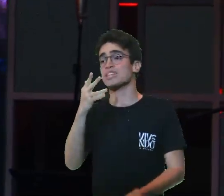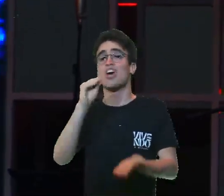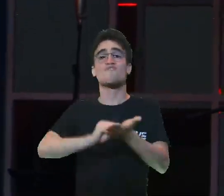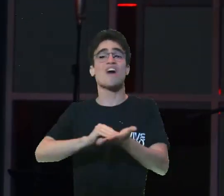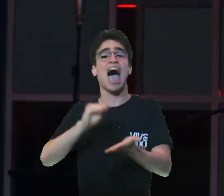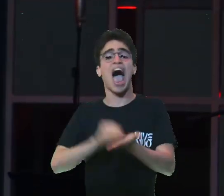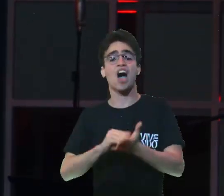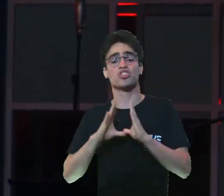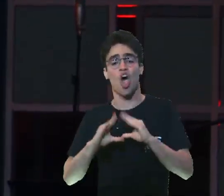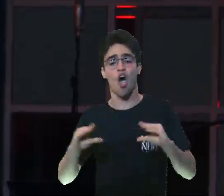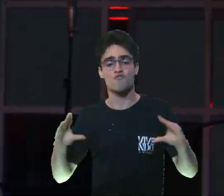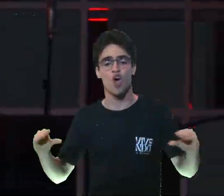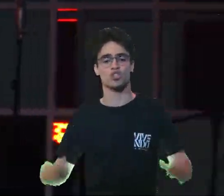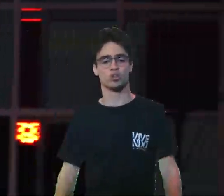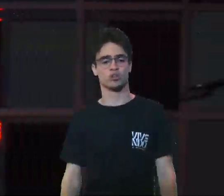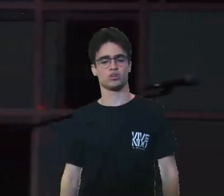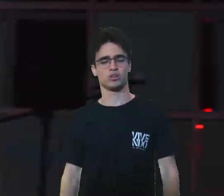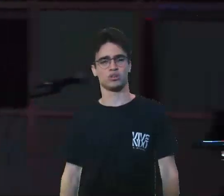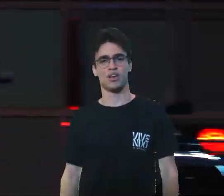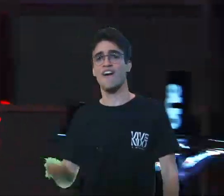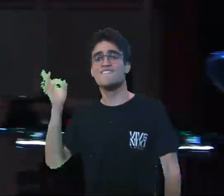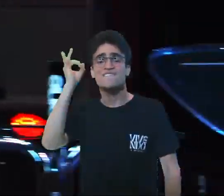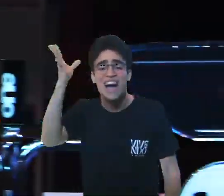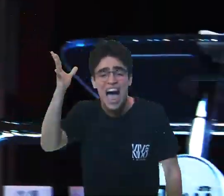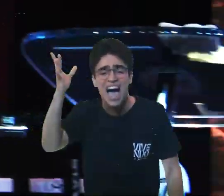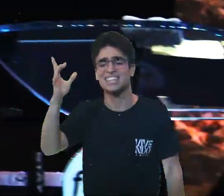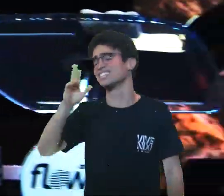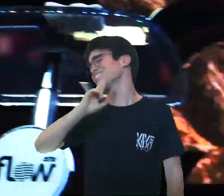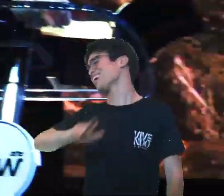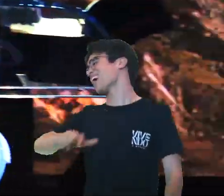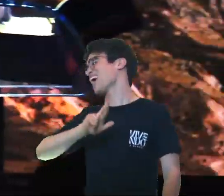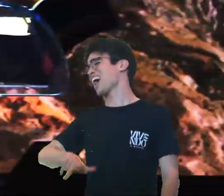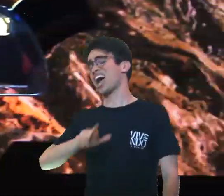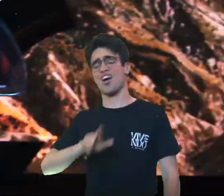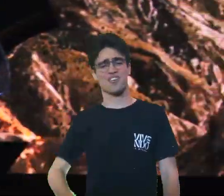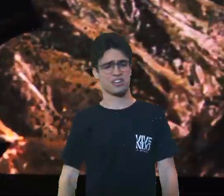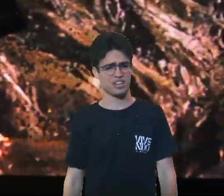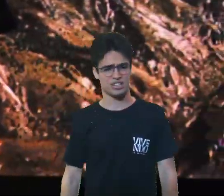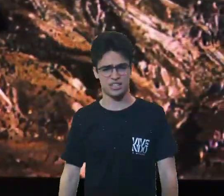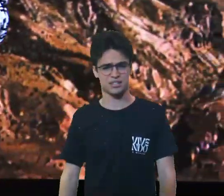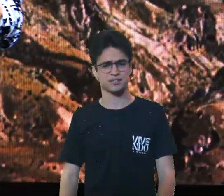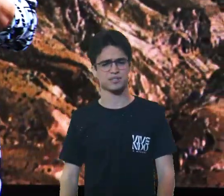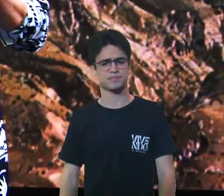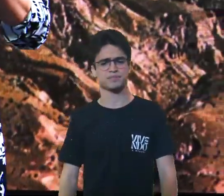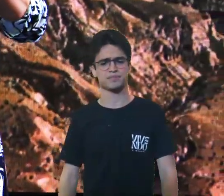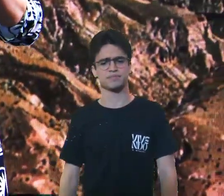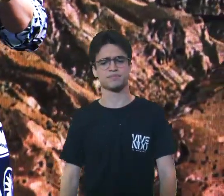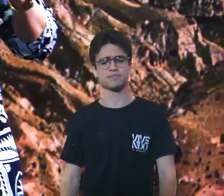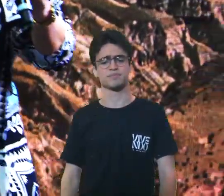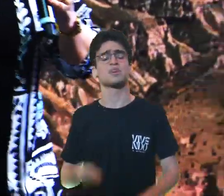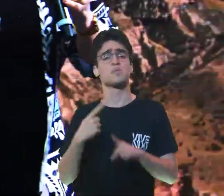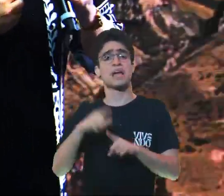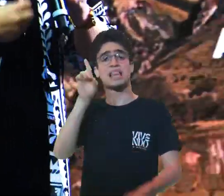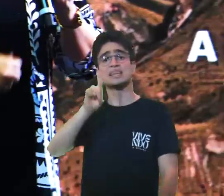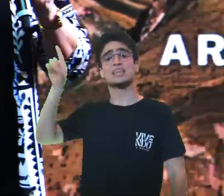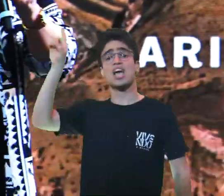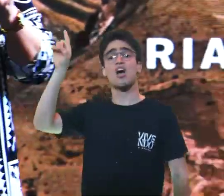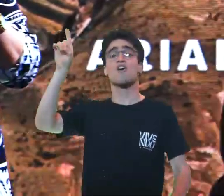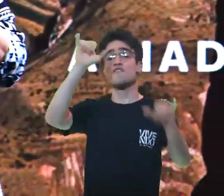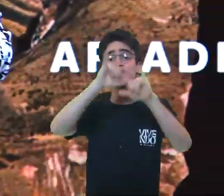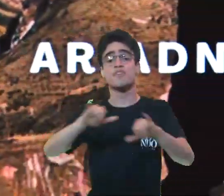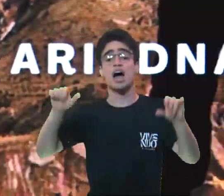desconforto. Não vai ser fácil num primeiro momento. Deus vai